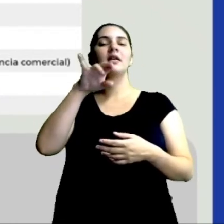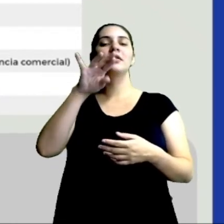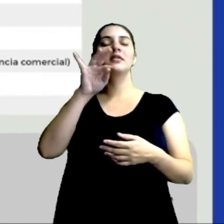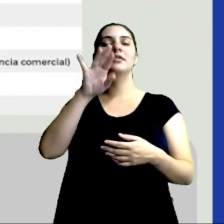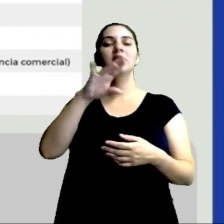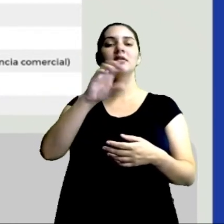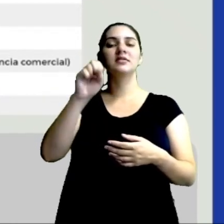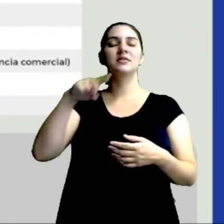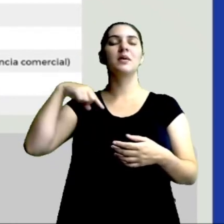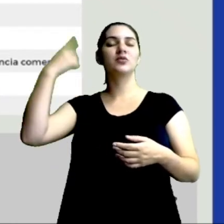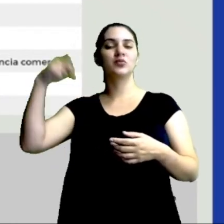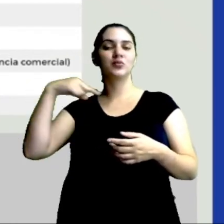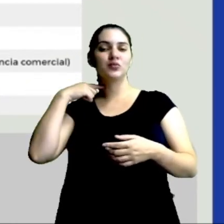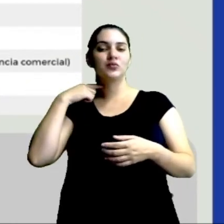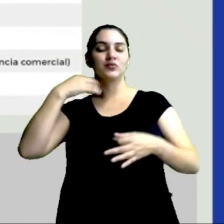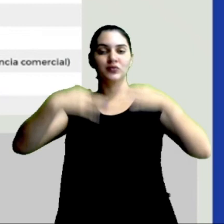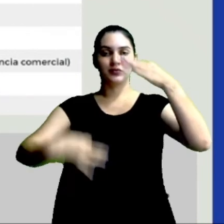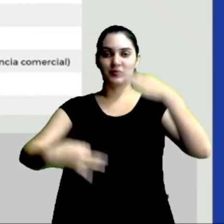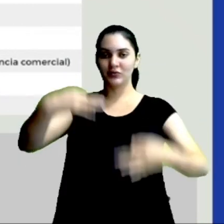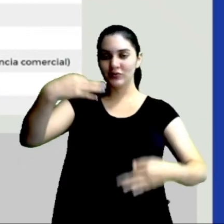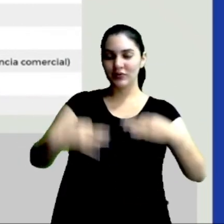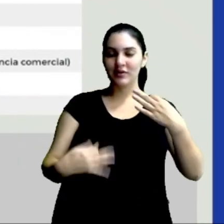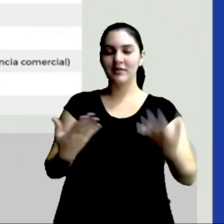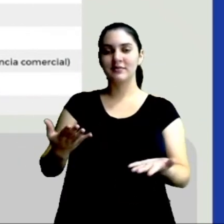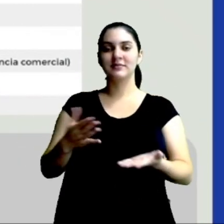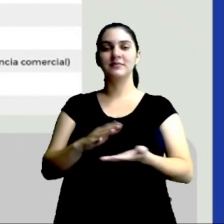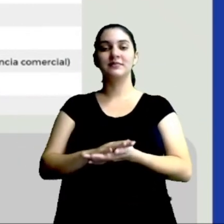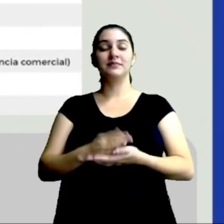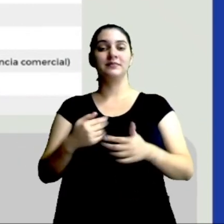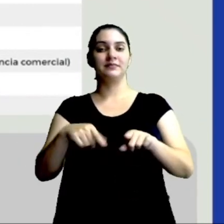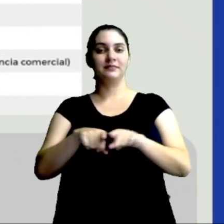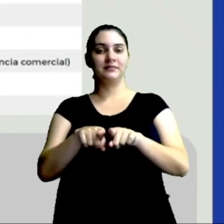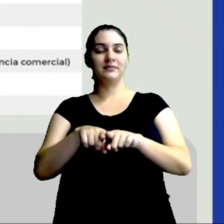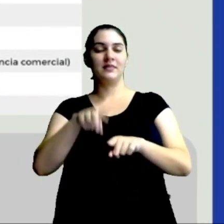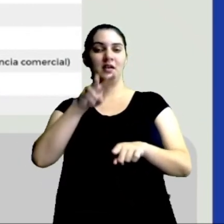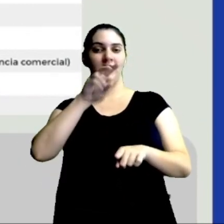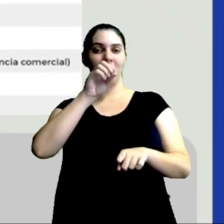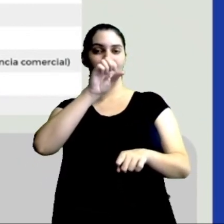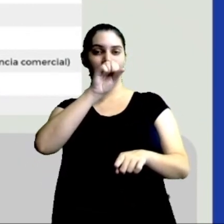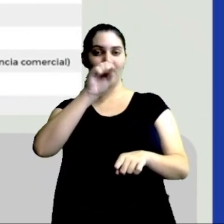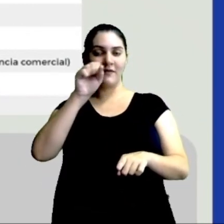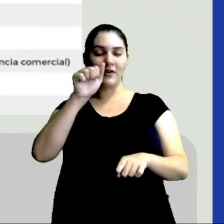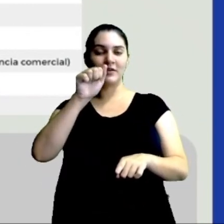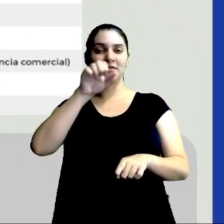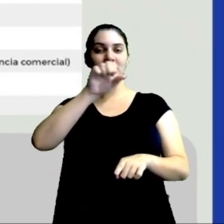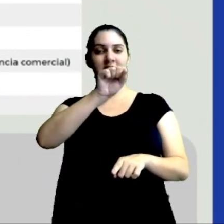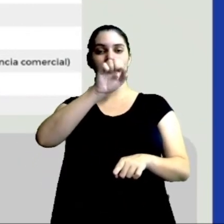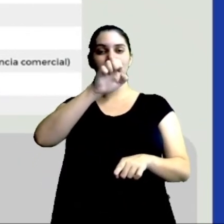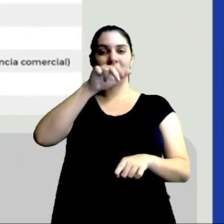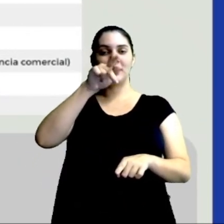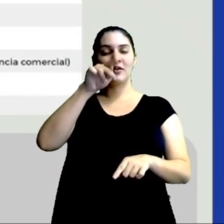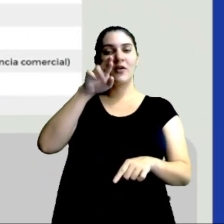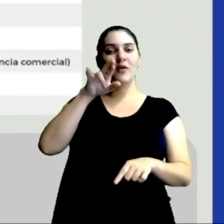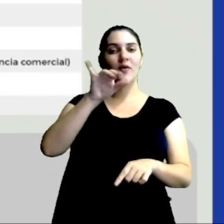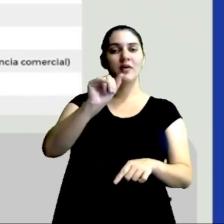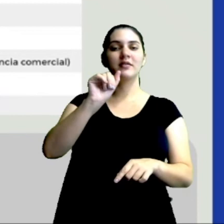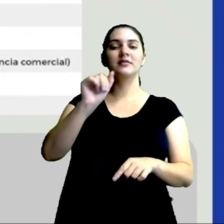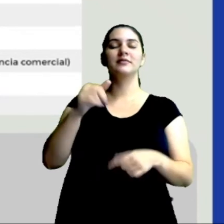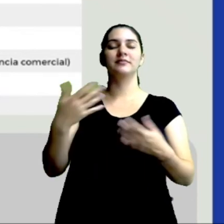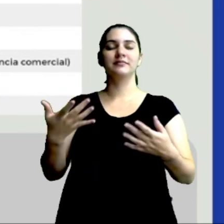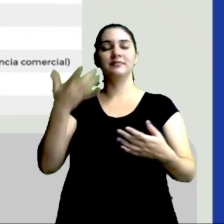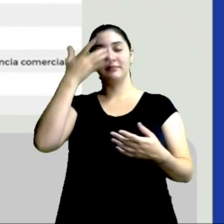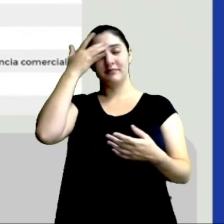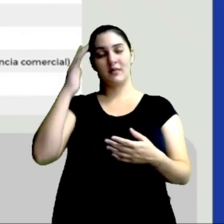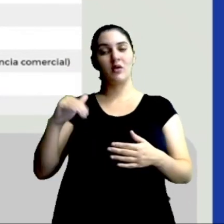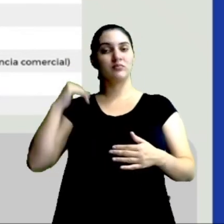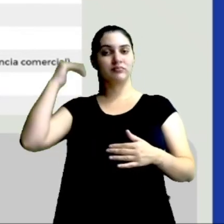Vossa Reverendíssima, para sacerdotes. Vossa Senhoria, para altas autoridades. E é frequente